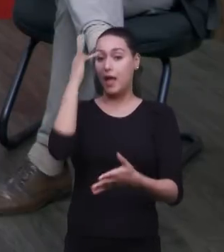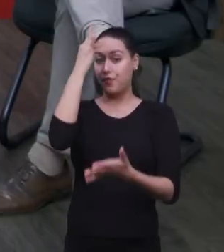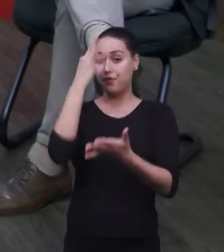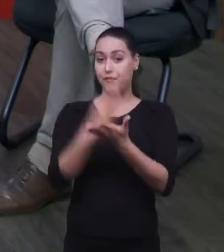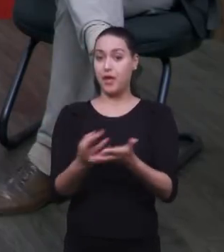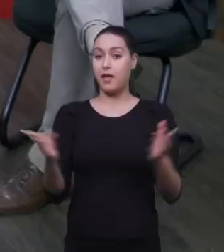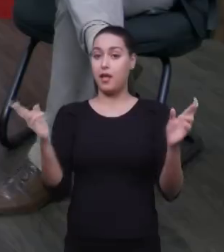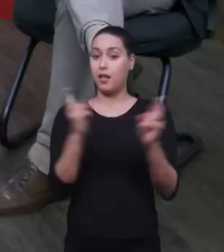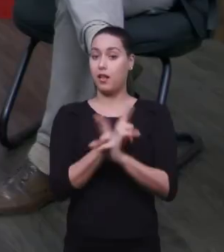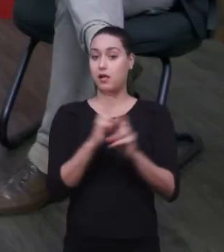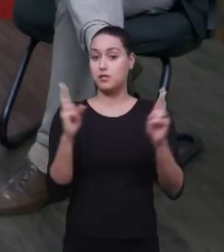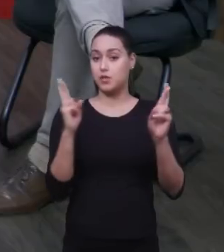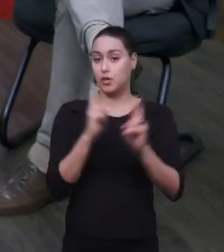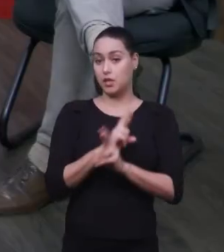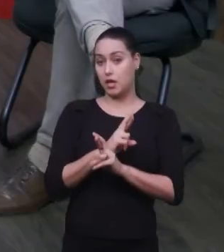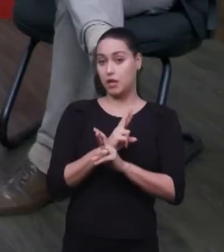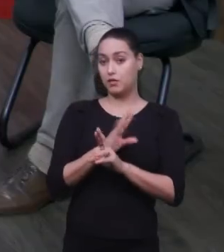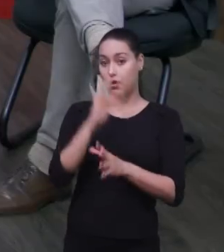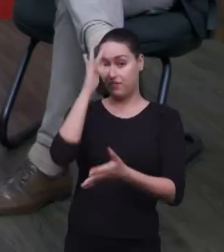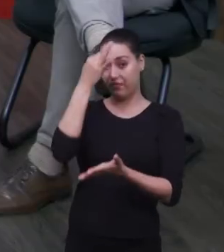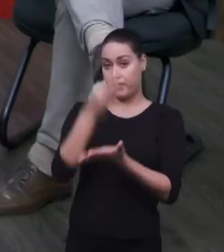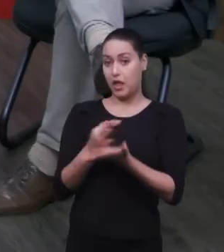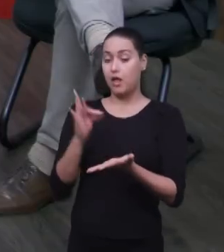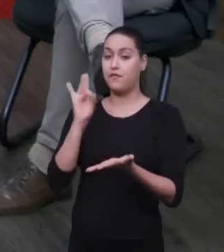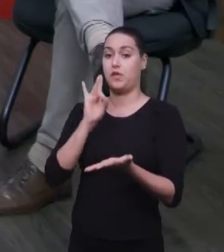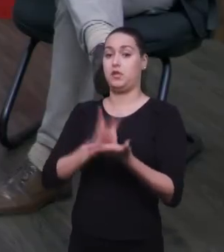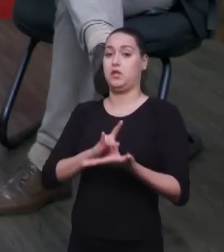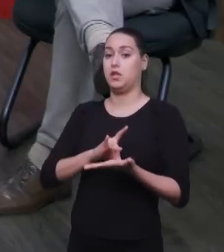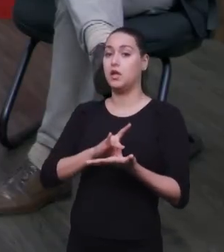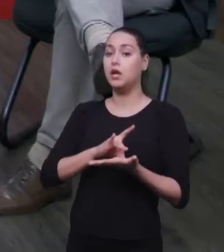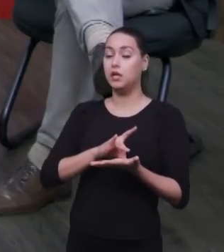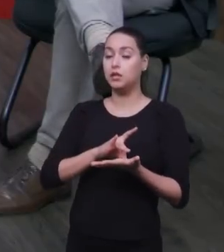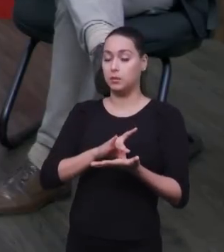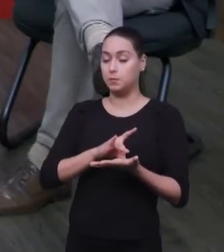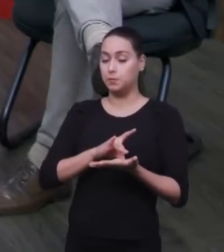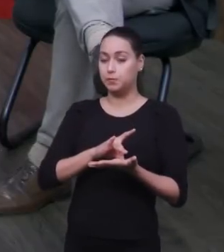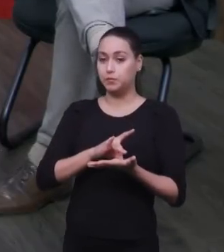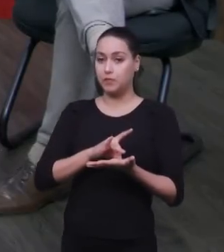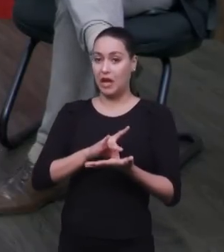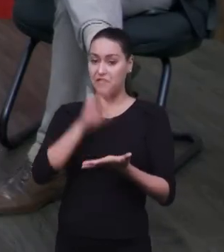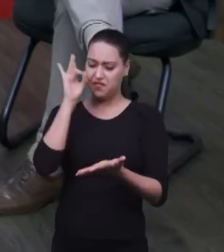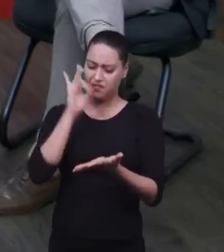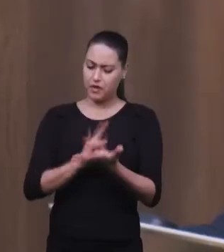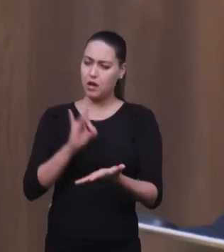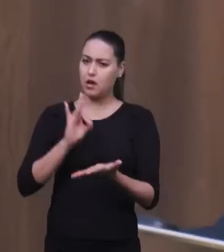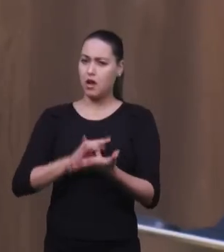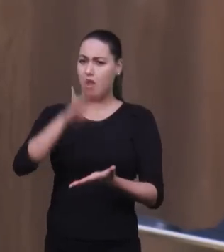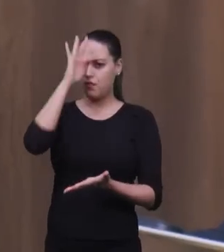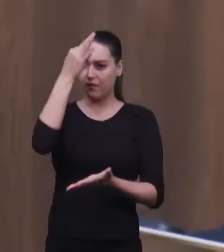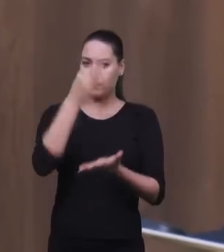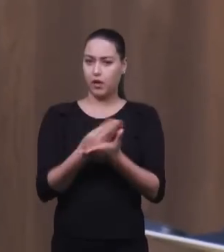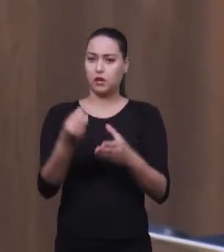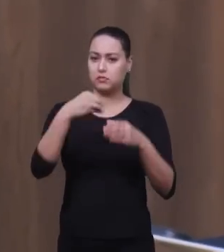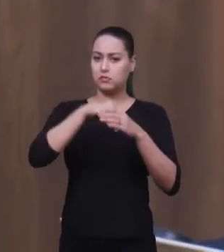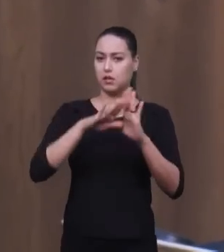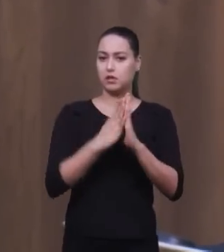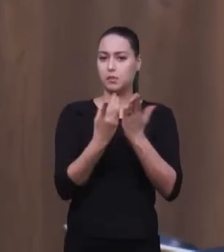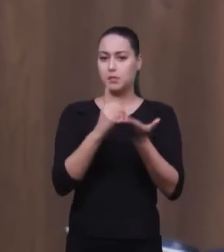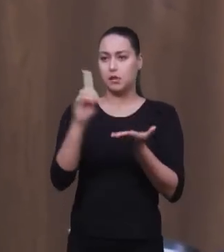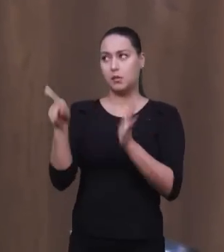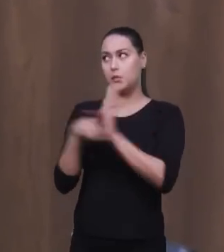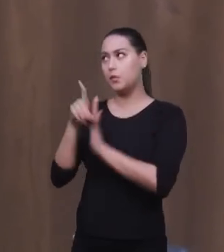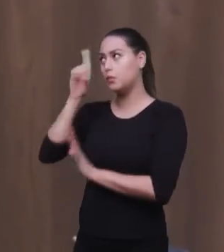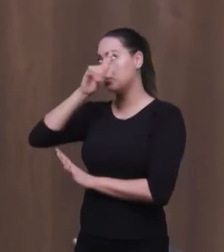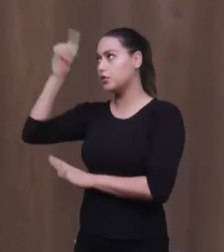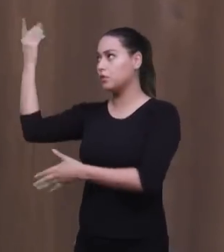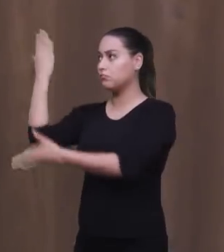de fé está muito relacionada à fé verdadeira, à fé genuína, a verdadeira fé bíblica que